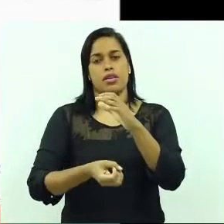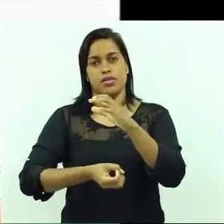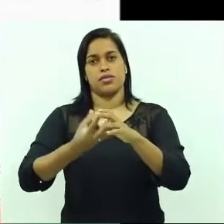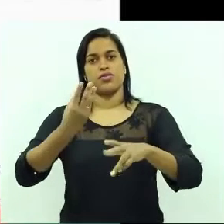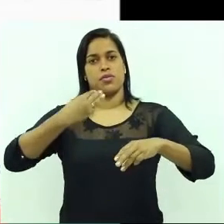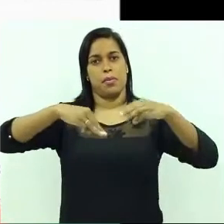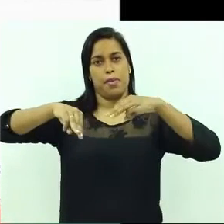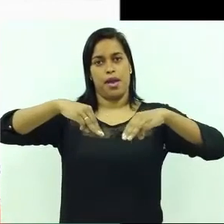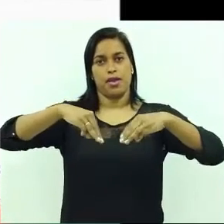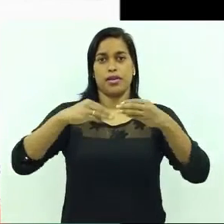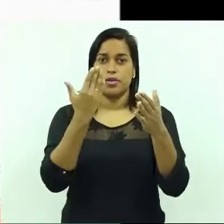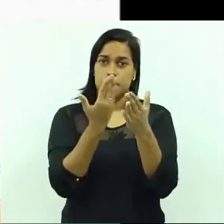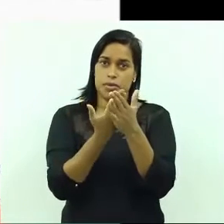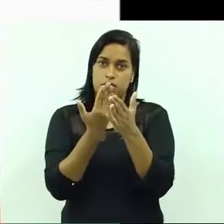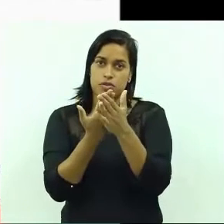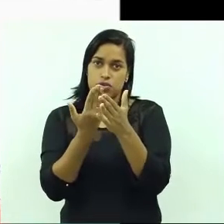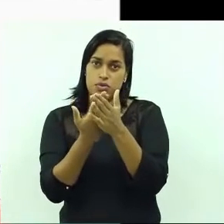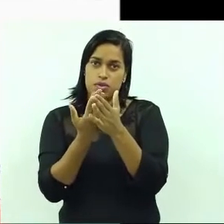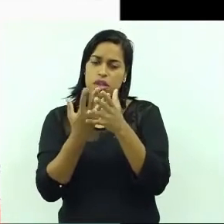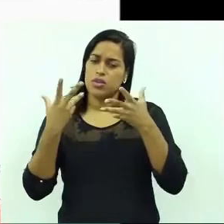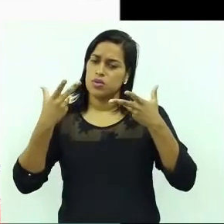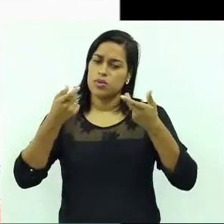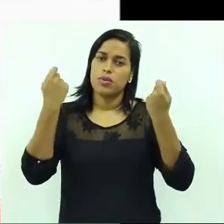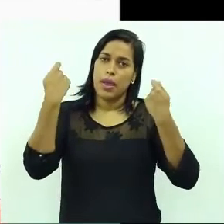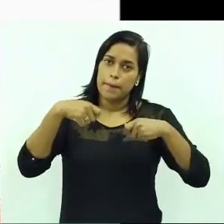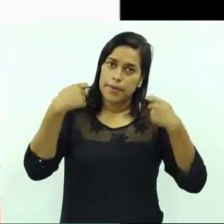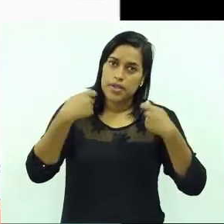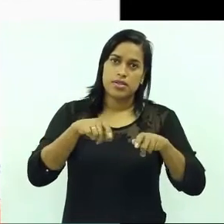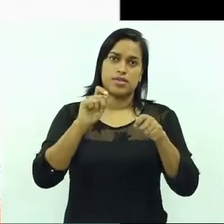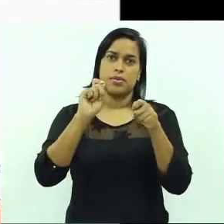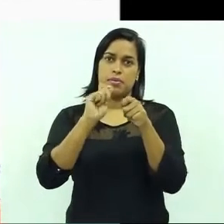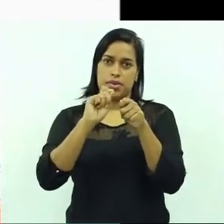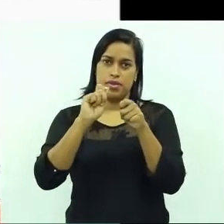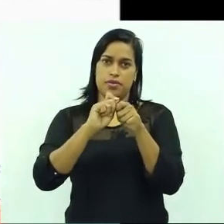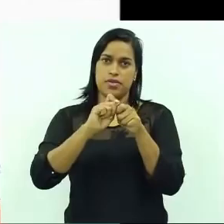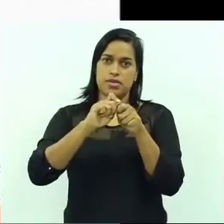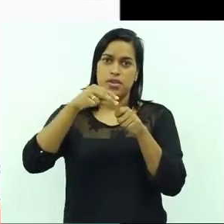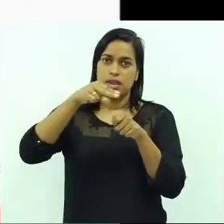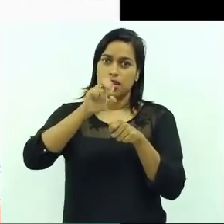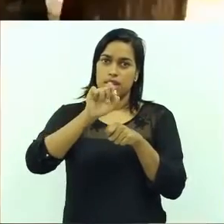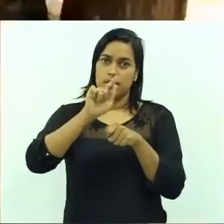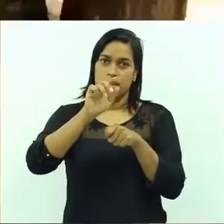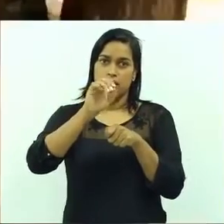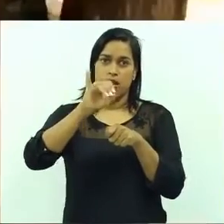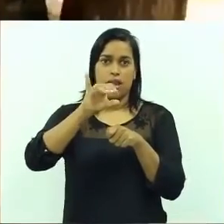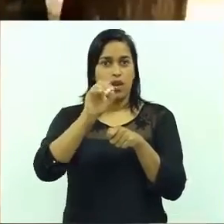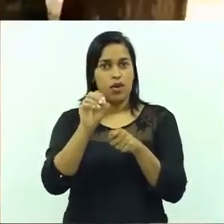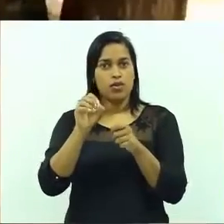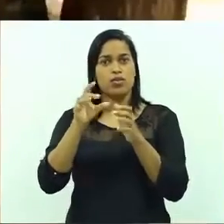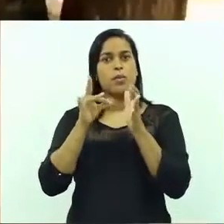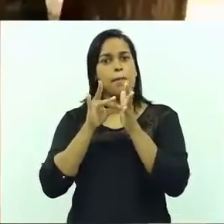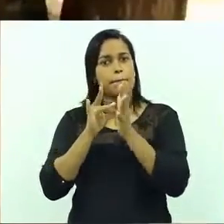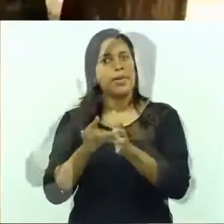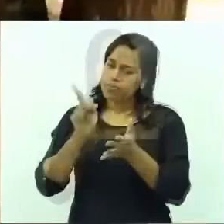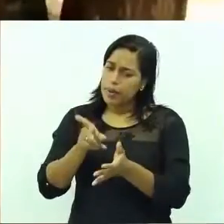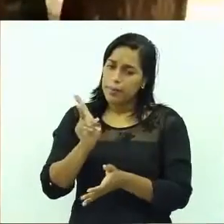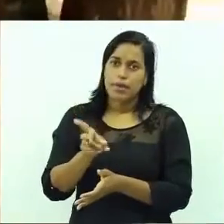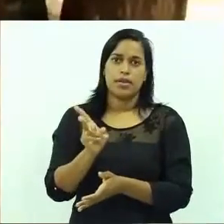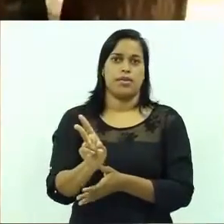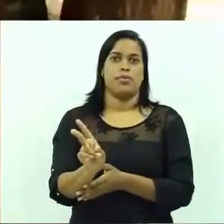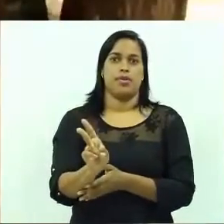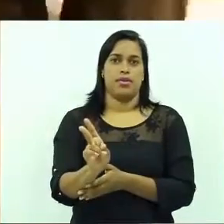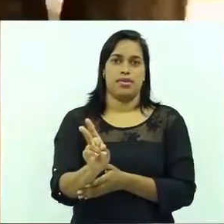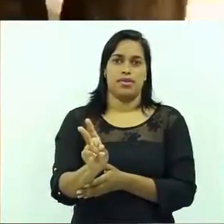estudar tudo que é necessário para que a gente faça negócios permanentemente. Então aqui